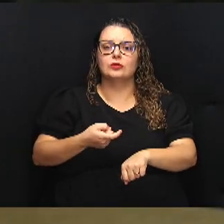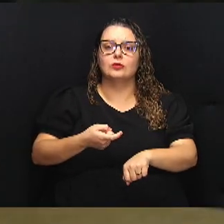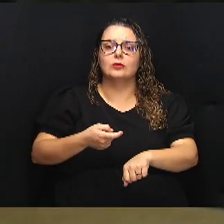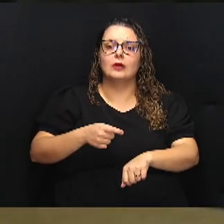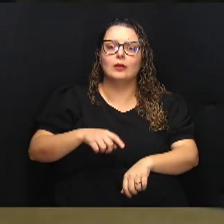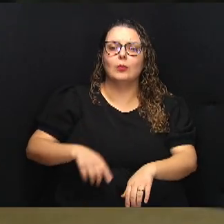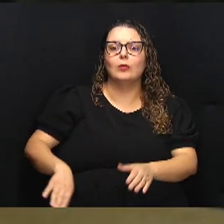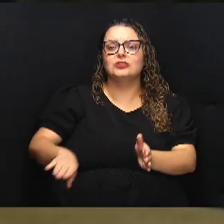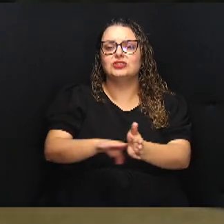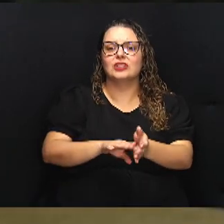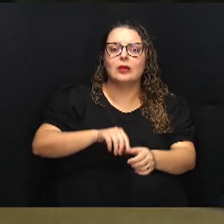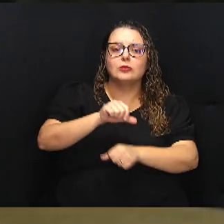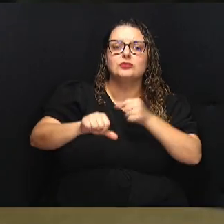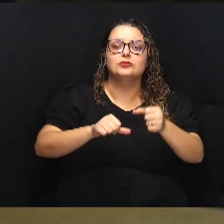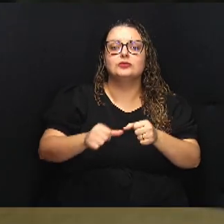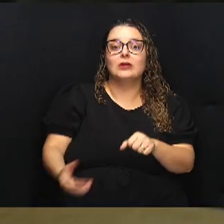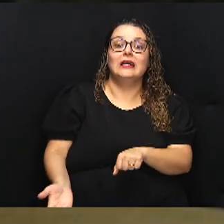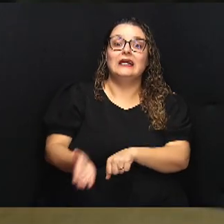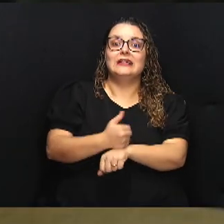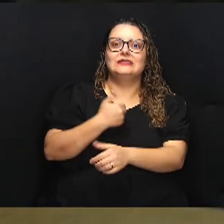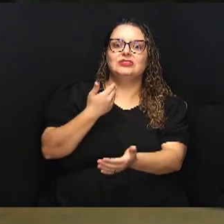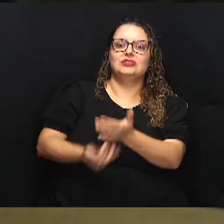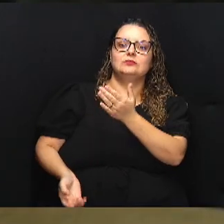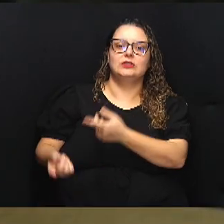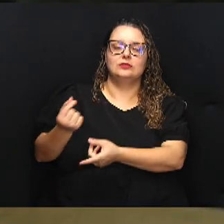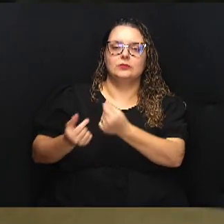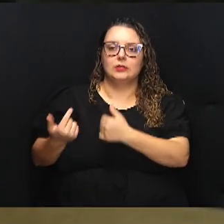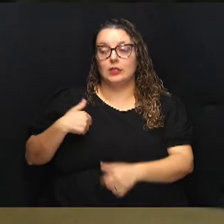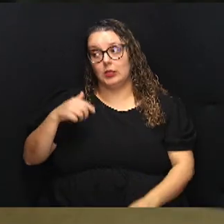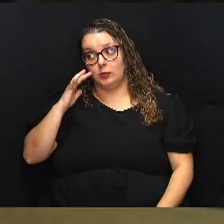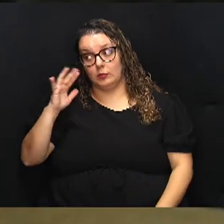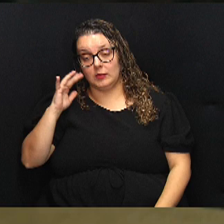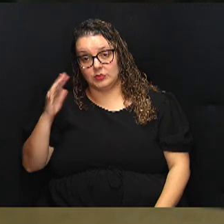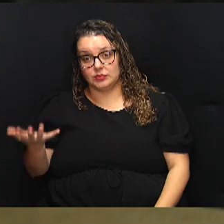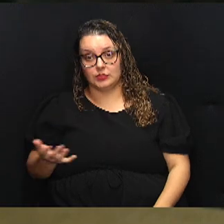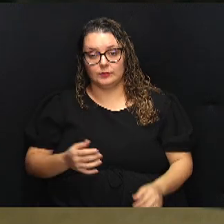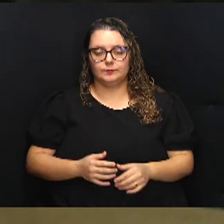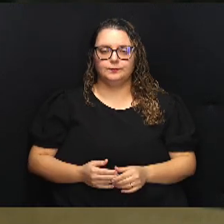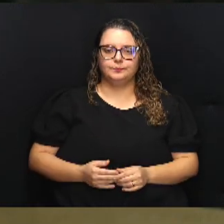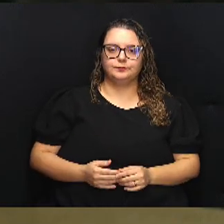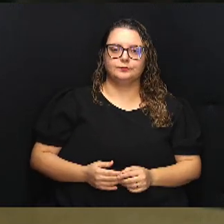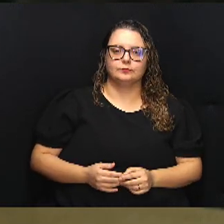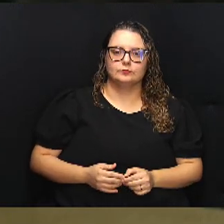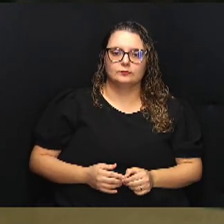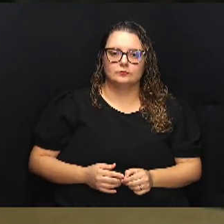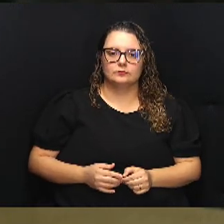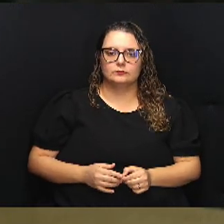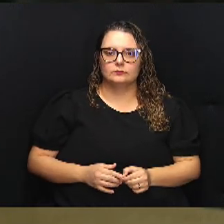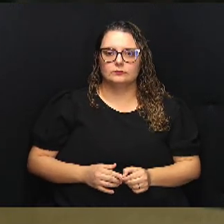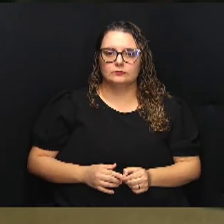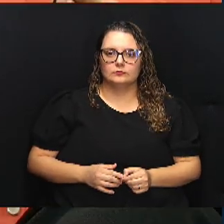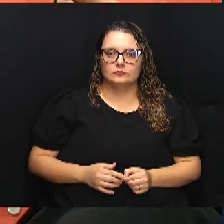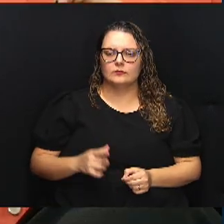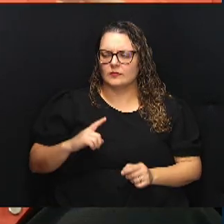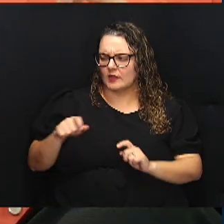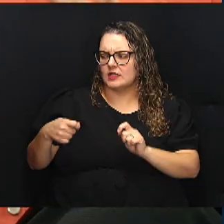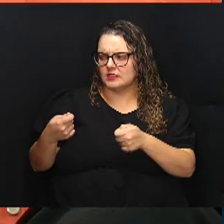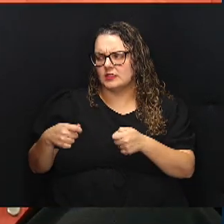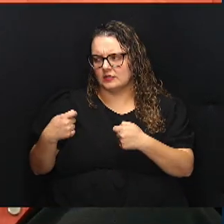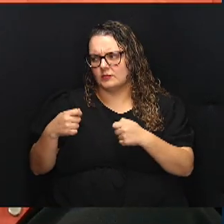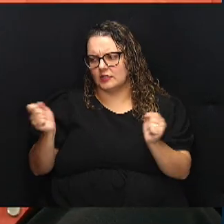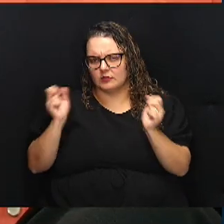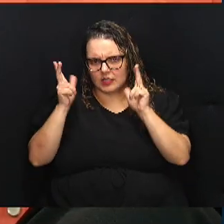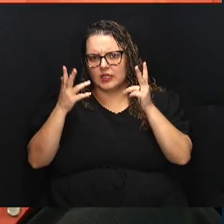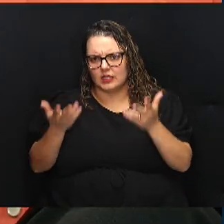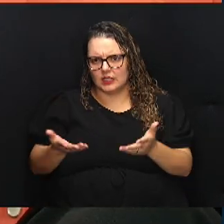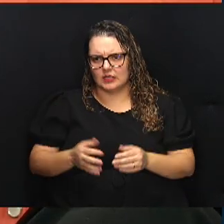negócio antes de perder muito dinheiro? Bom, eu imagino que deva ter sinais mesmo que a gente precisa ficar